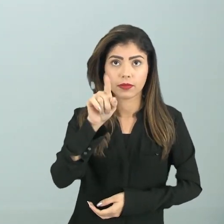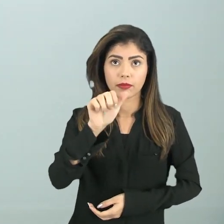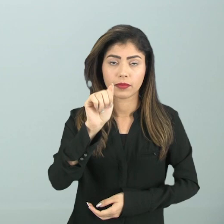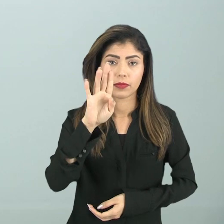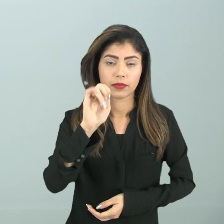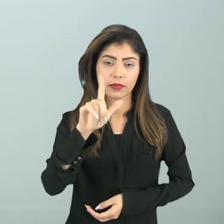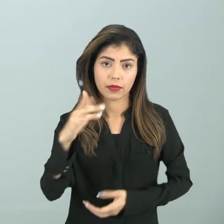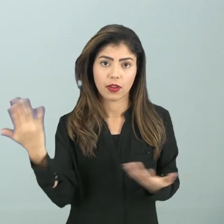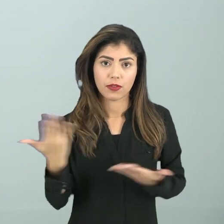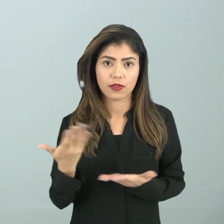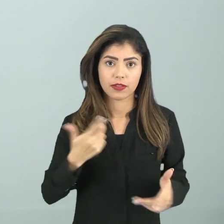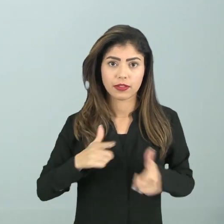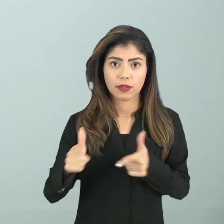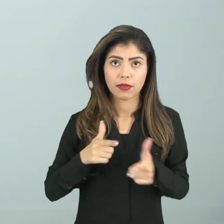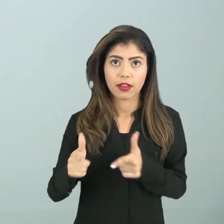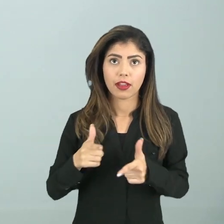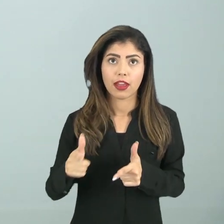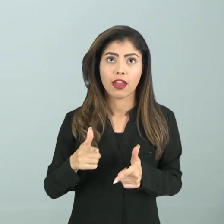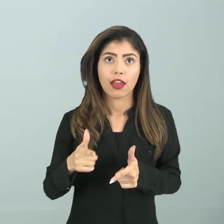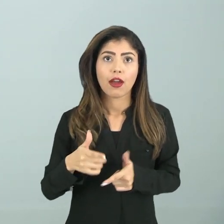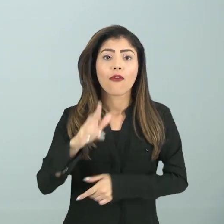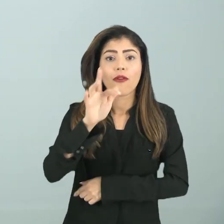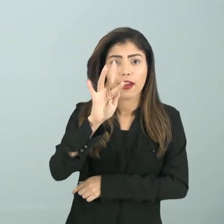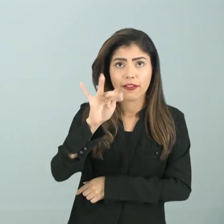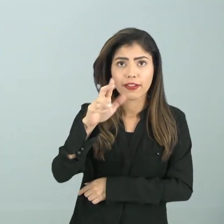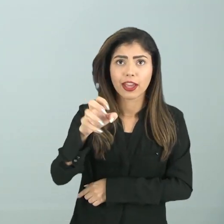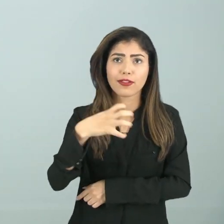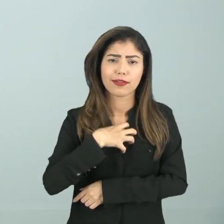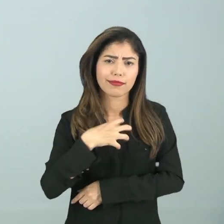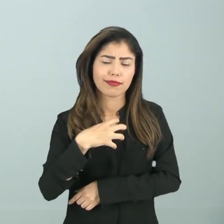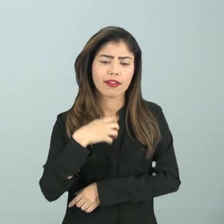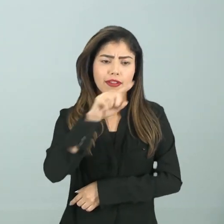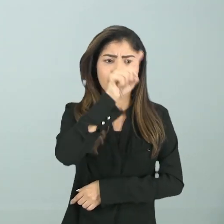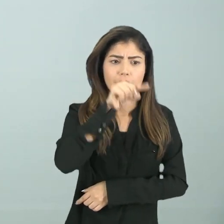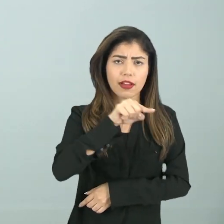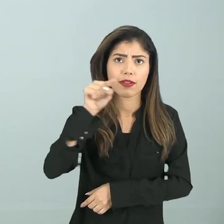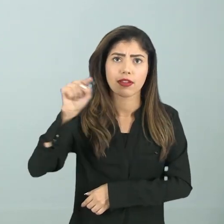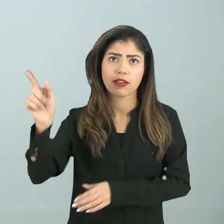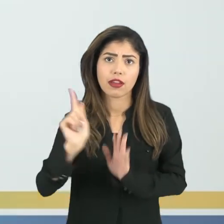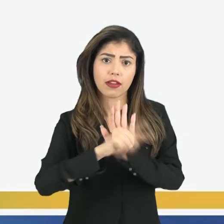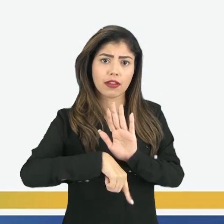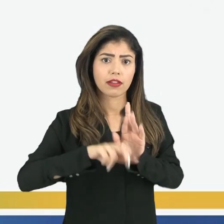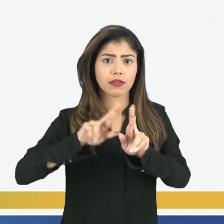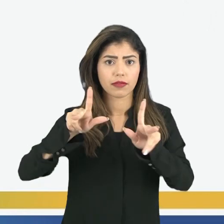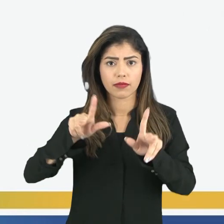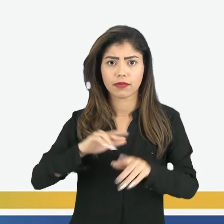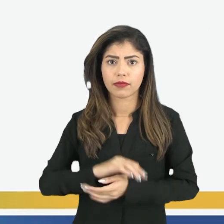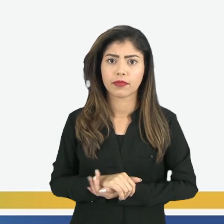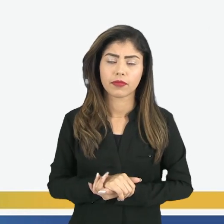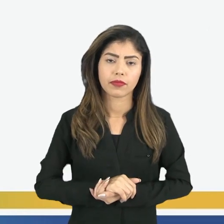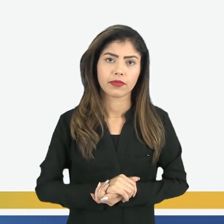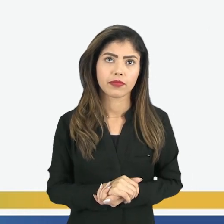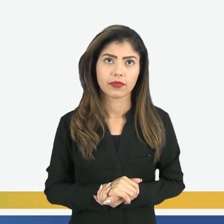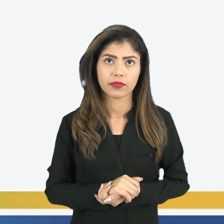vamos estar trabalhando o efeito de sentido da pontuação em diferentes gêneros.